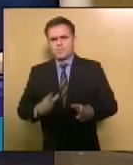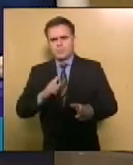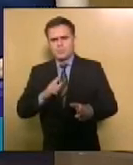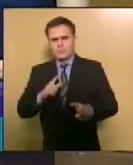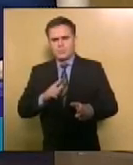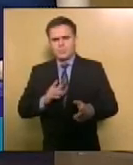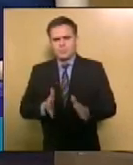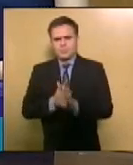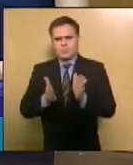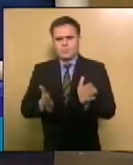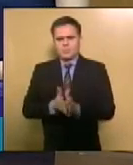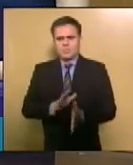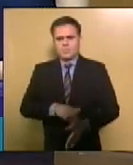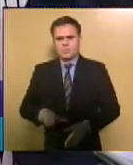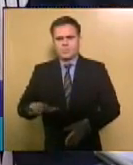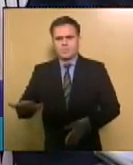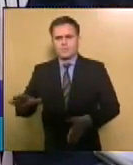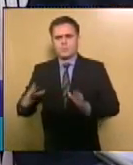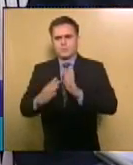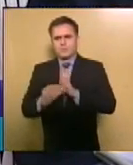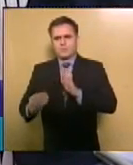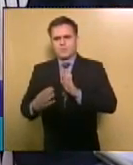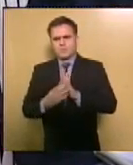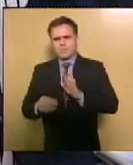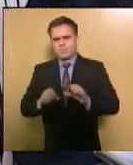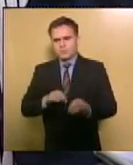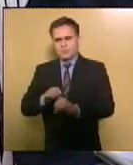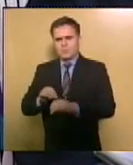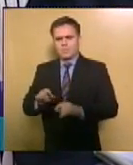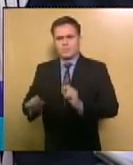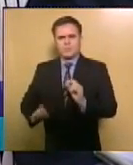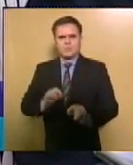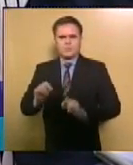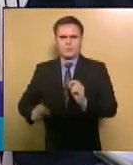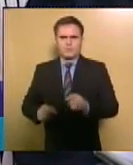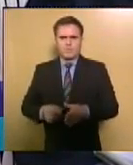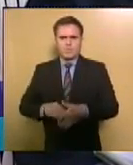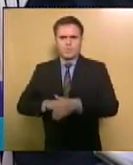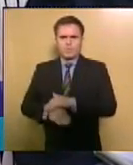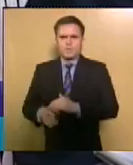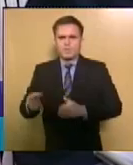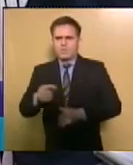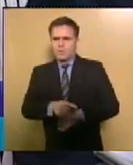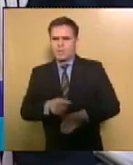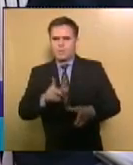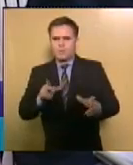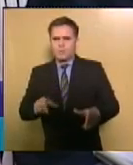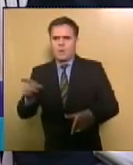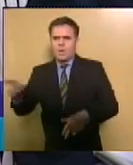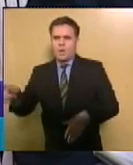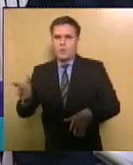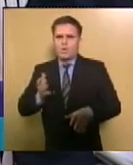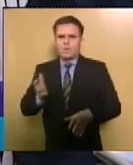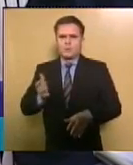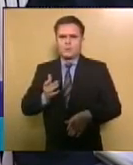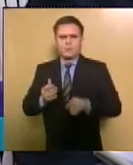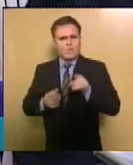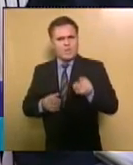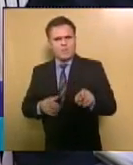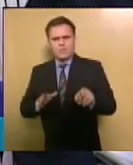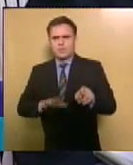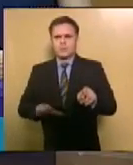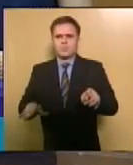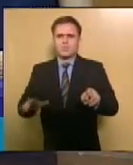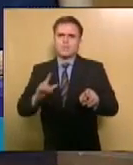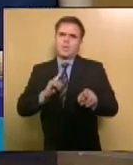crianças e que o modelo Educacional não seja um modelo Educacional que é utilizado aqui nas áreas mais novas das cidades porque aquelas crianças Elas têm